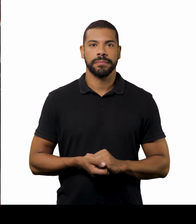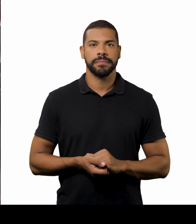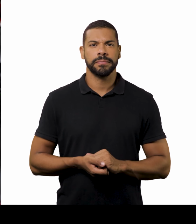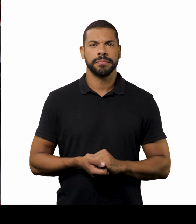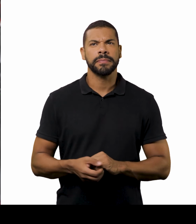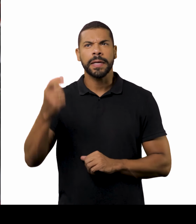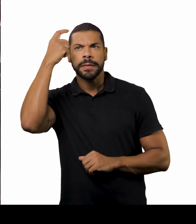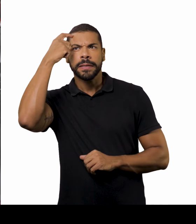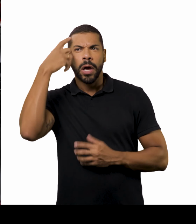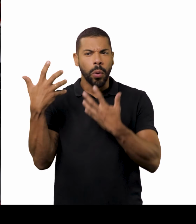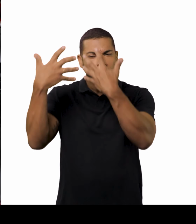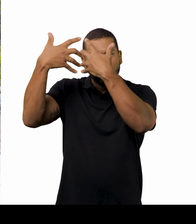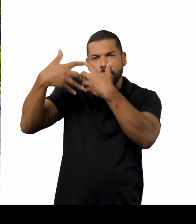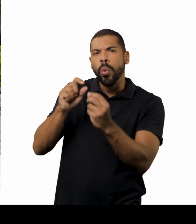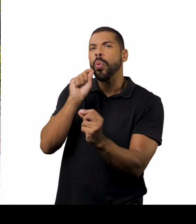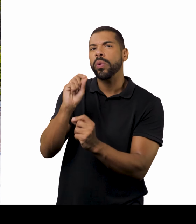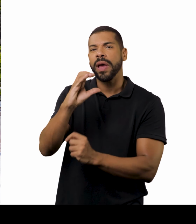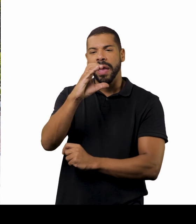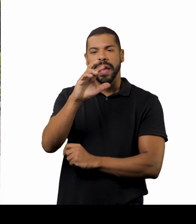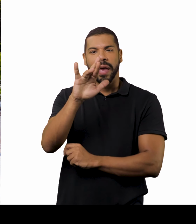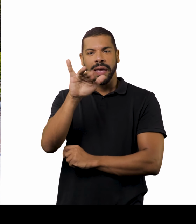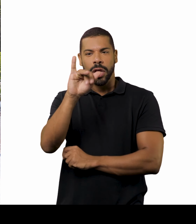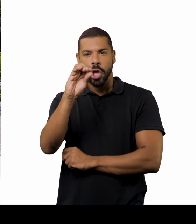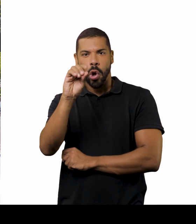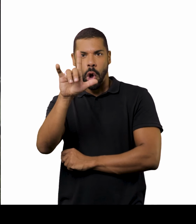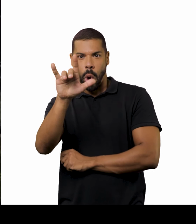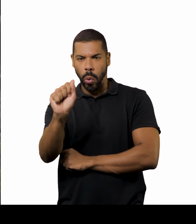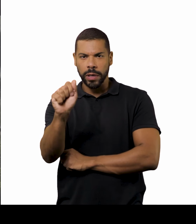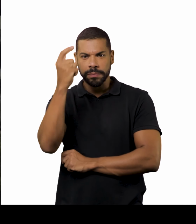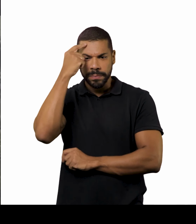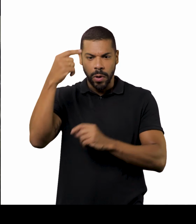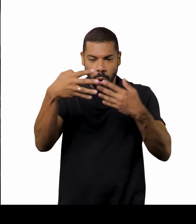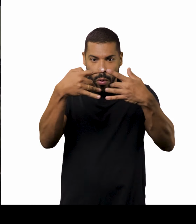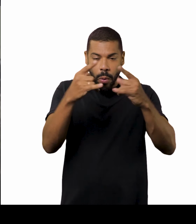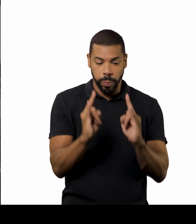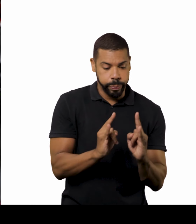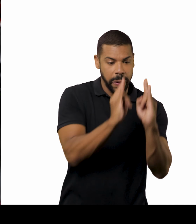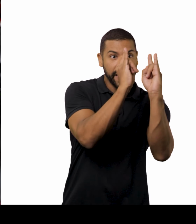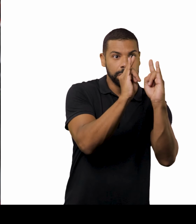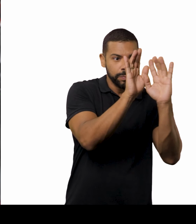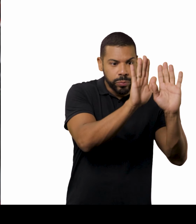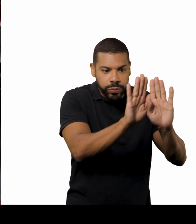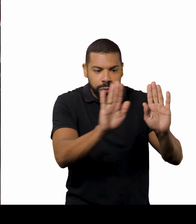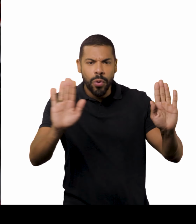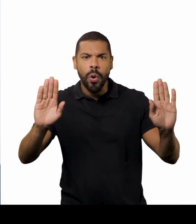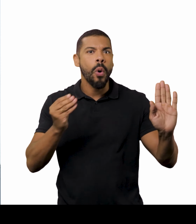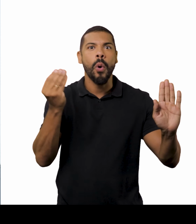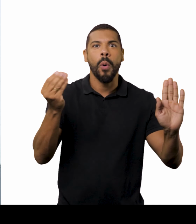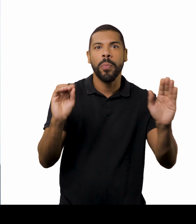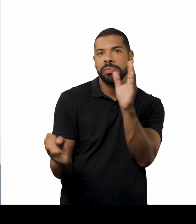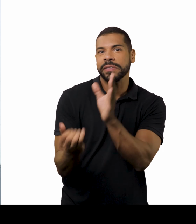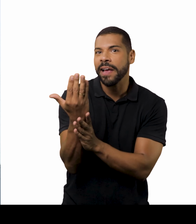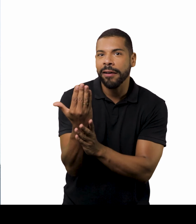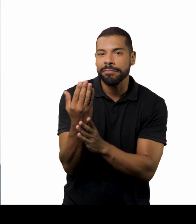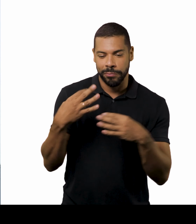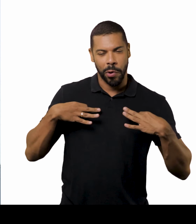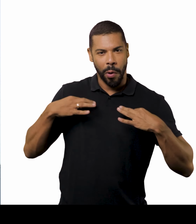Quando eu penso na crioula, eu penso nesse lateral inteira de um prédio. Eu falei, como que eu vou fazer isso com a crioula? Como que eu vou fazer uma roupa?